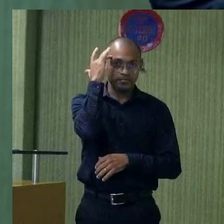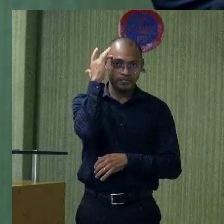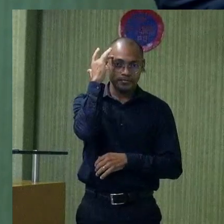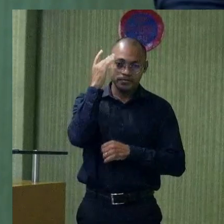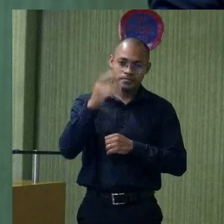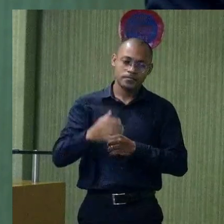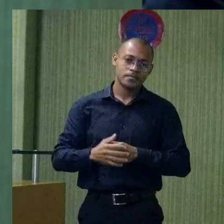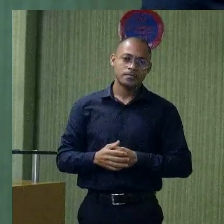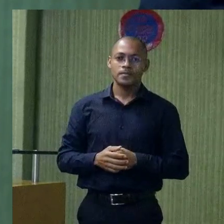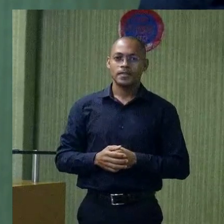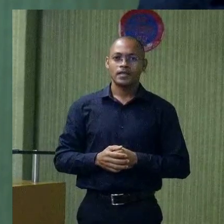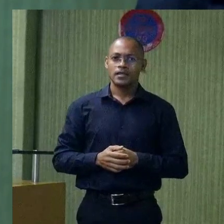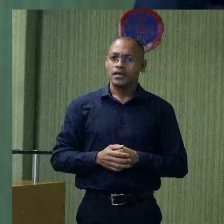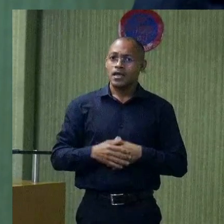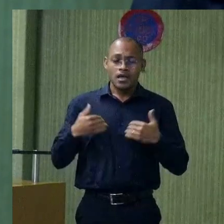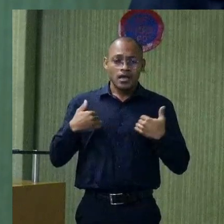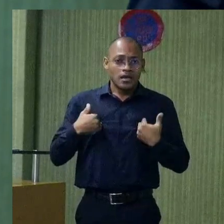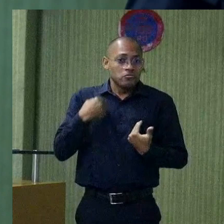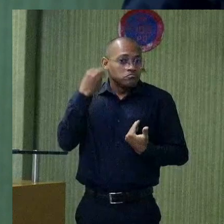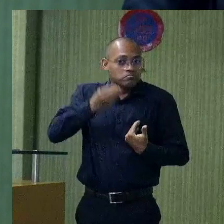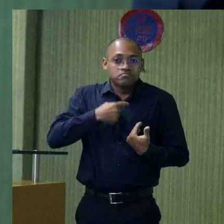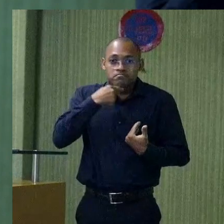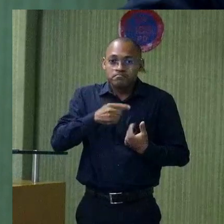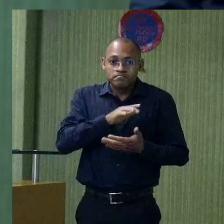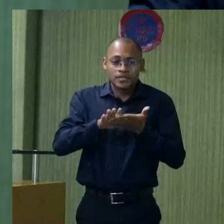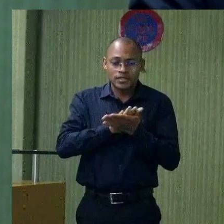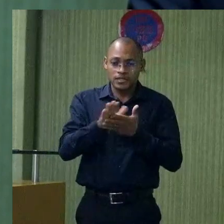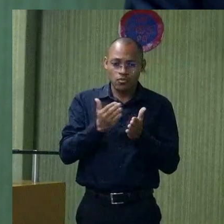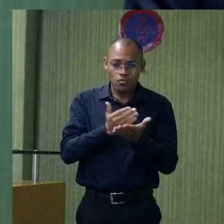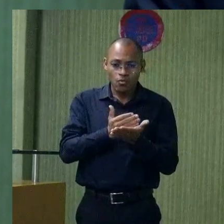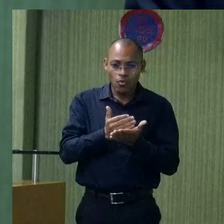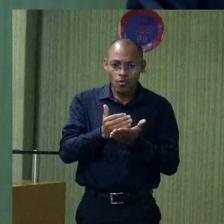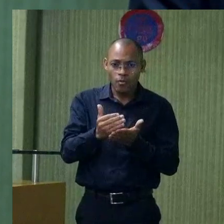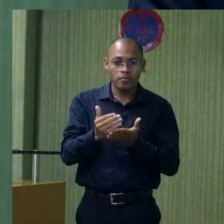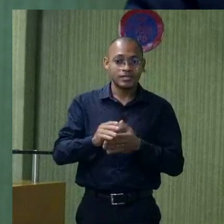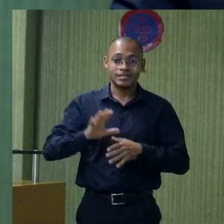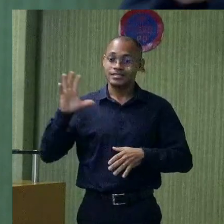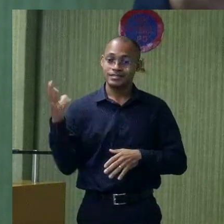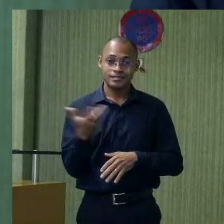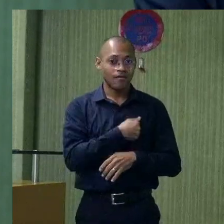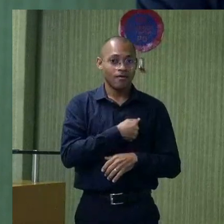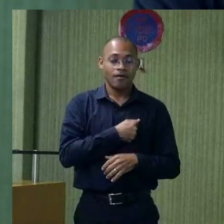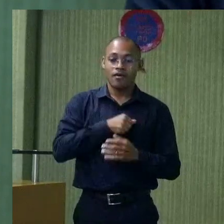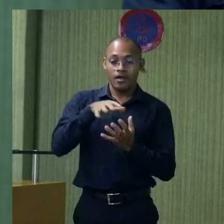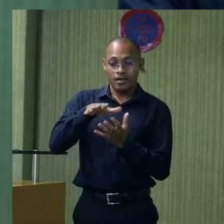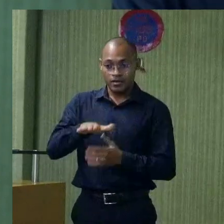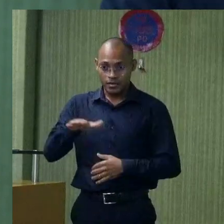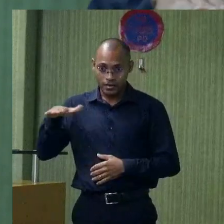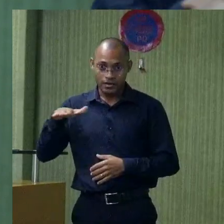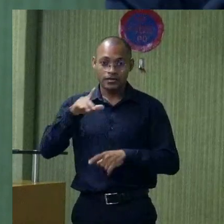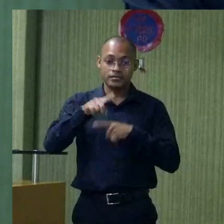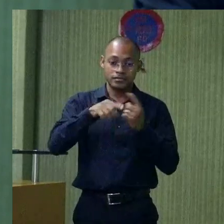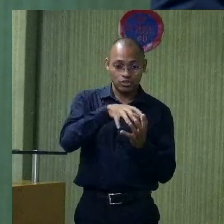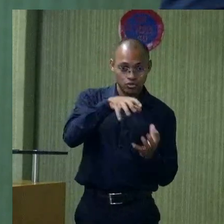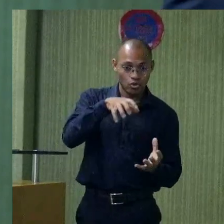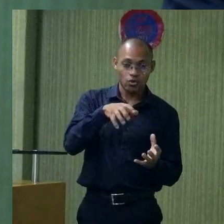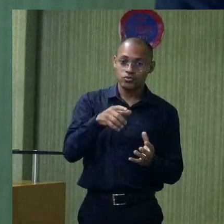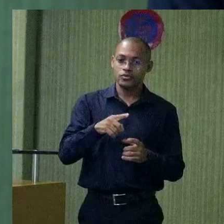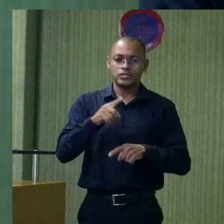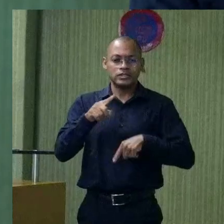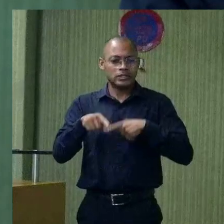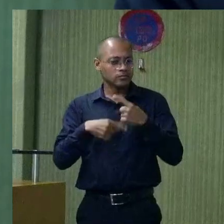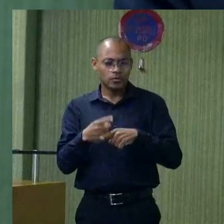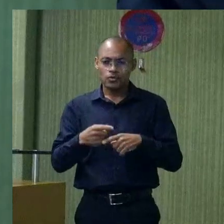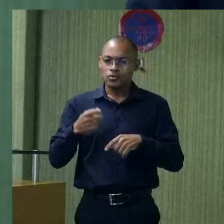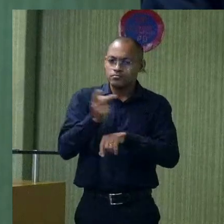sem ter experiência nenhuma no início salvavam crianças idosos primeiros separaram as crianças das famílias começou uma